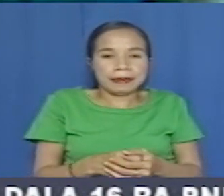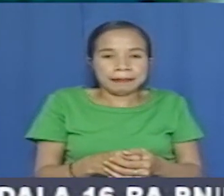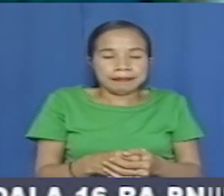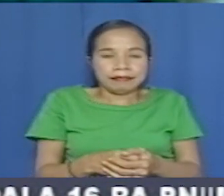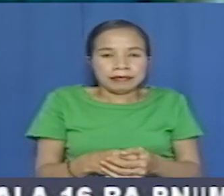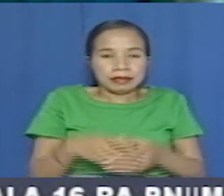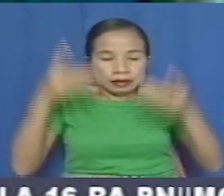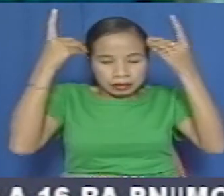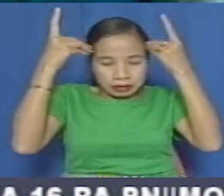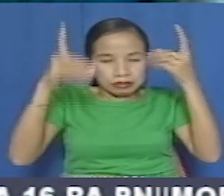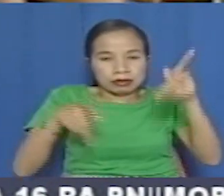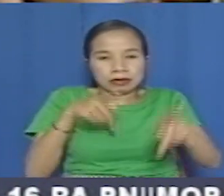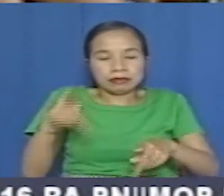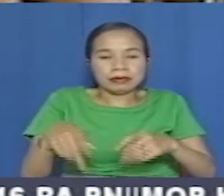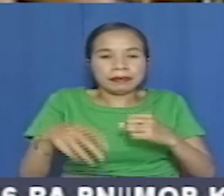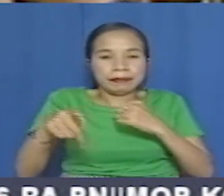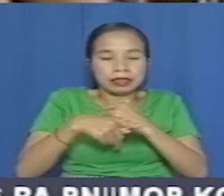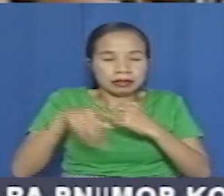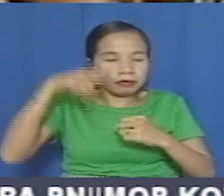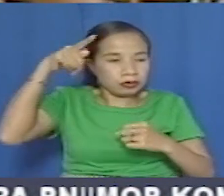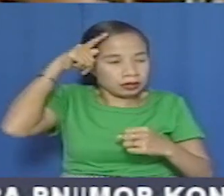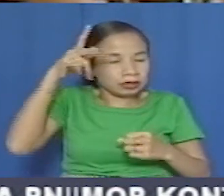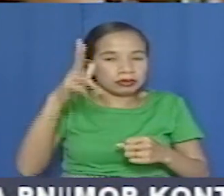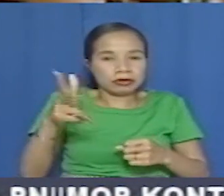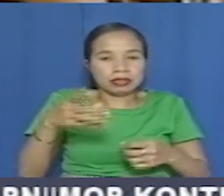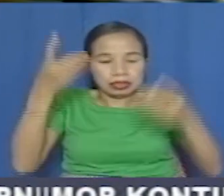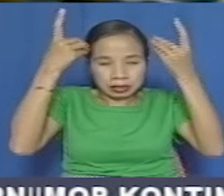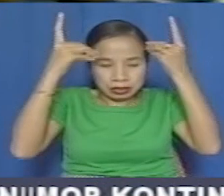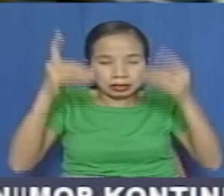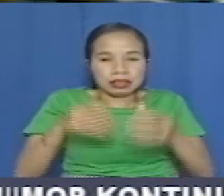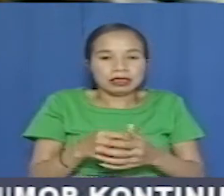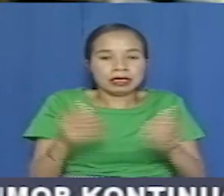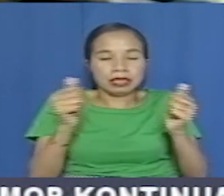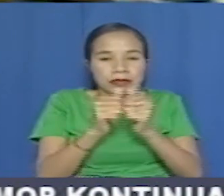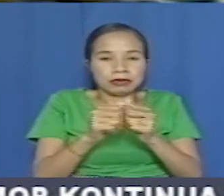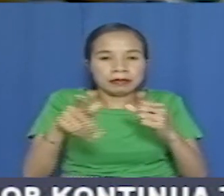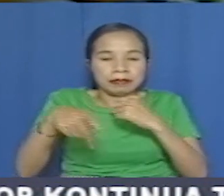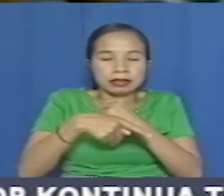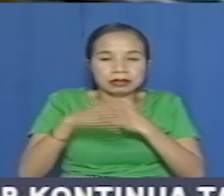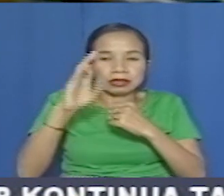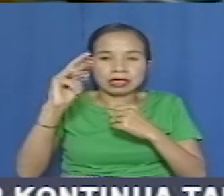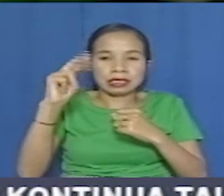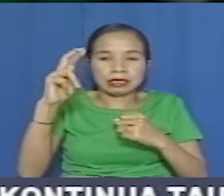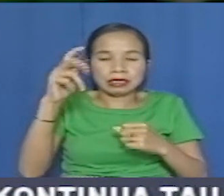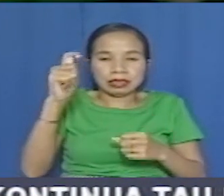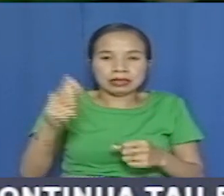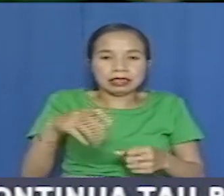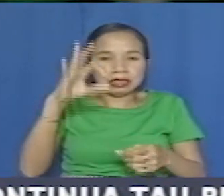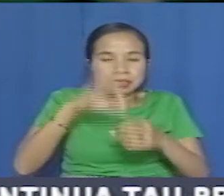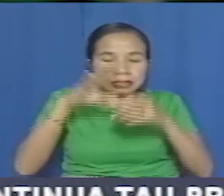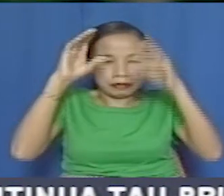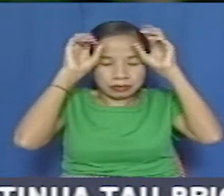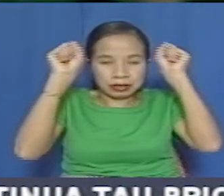elogia decisão militantes partidos políticos na Intolunolo neve decide politicamente a mutu com o Partido CNRT e eleição